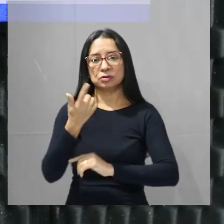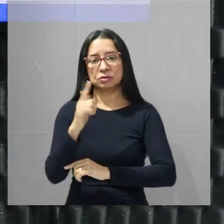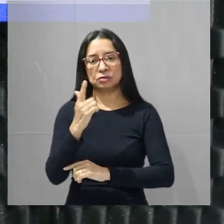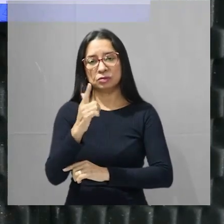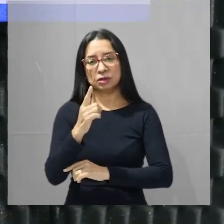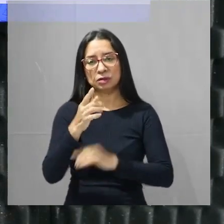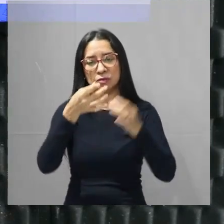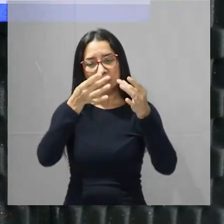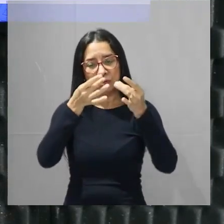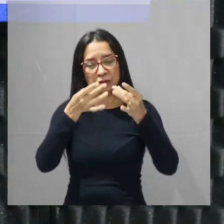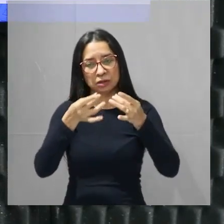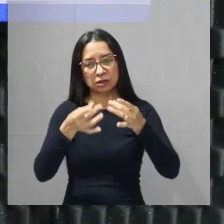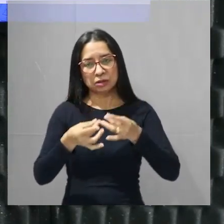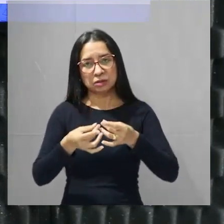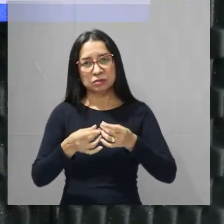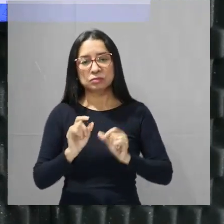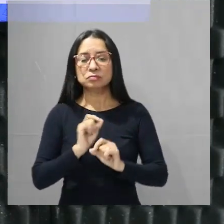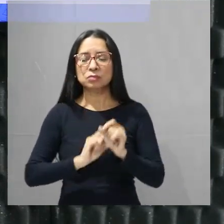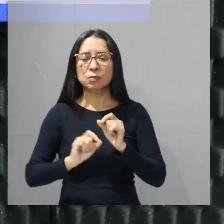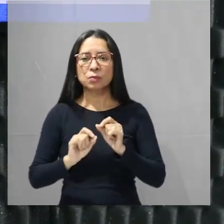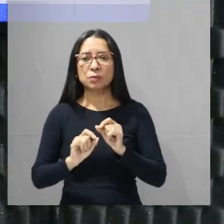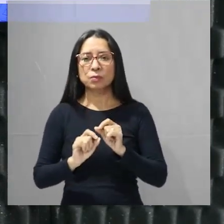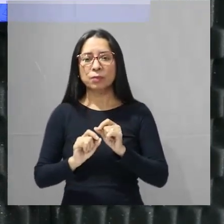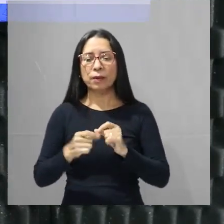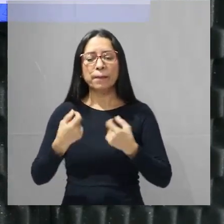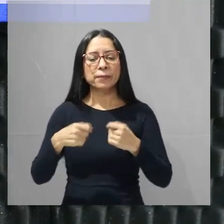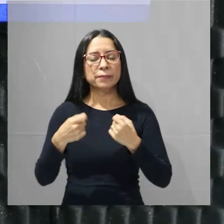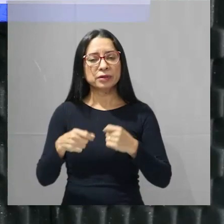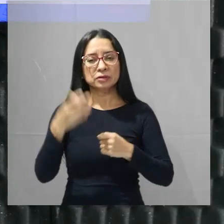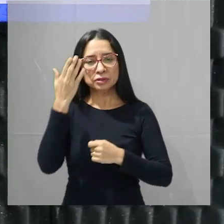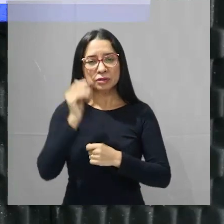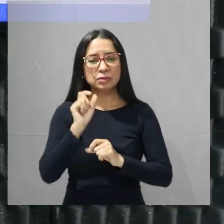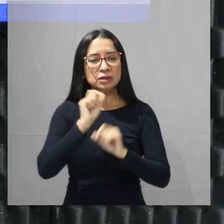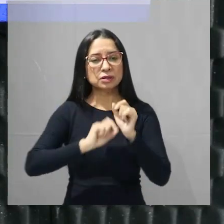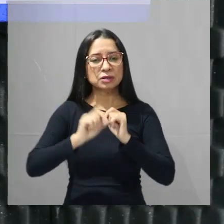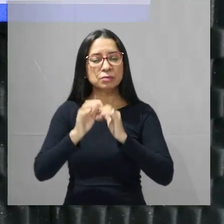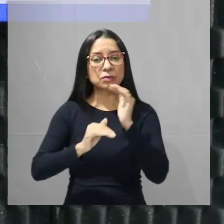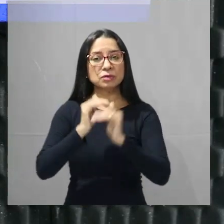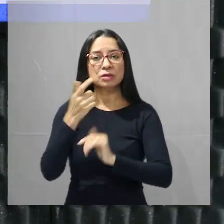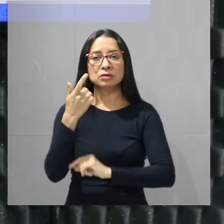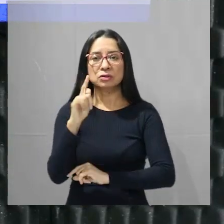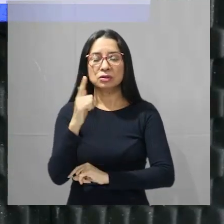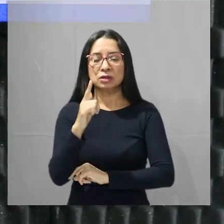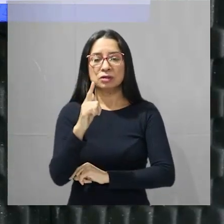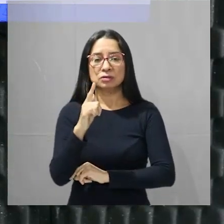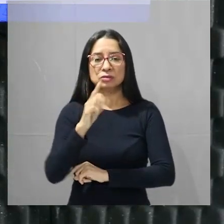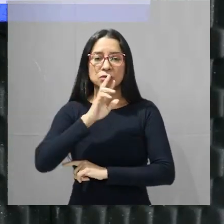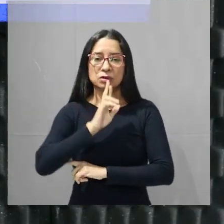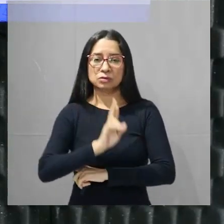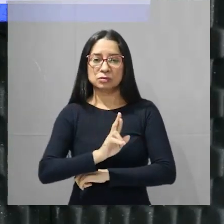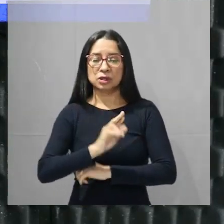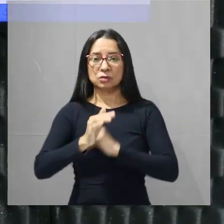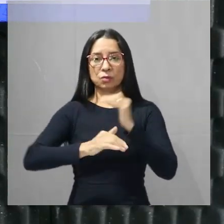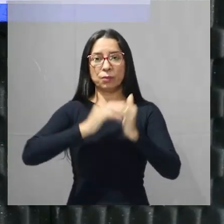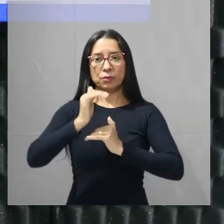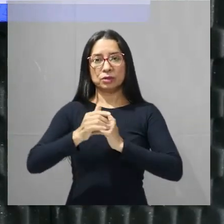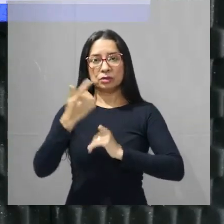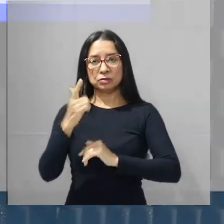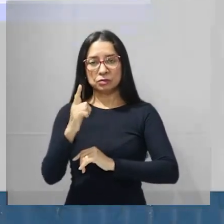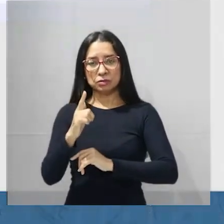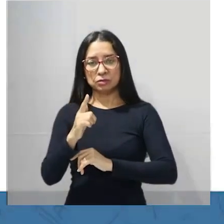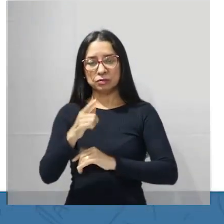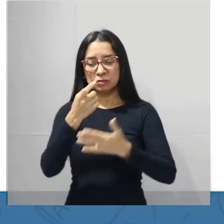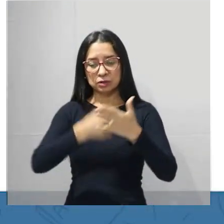foi... Aí eu não tenho nem como responder, né? Porque eu preciso saber que processo geográfico é isso. Eu só sei que o resultado desse processo descrito, o texto vai me